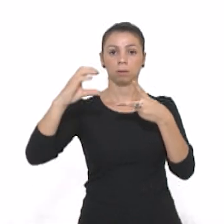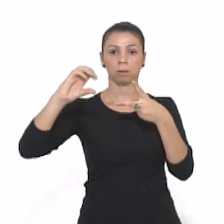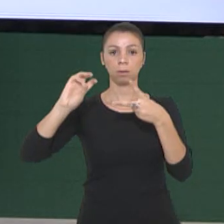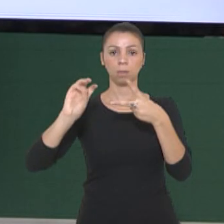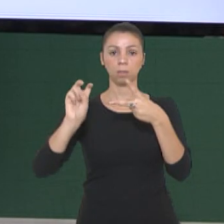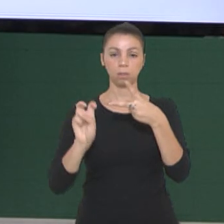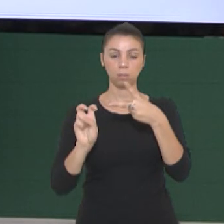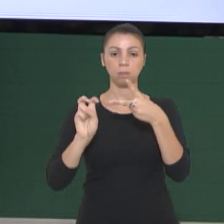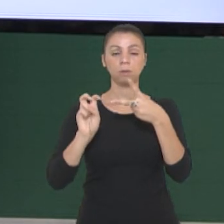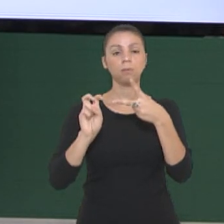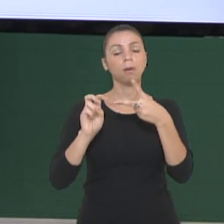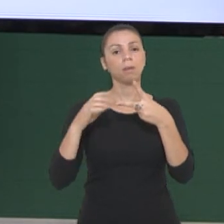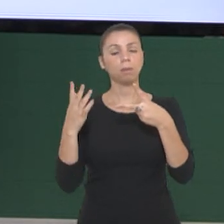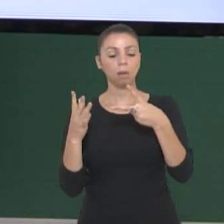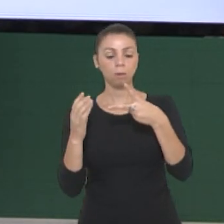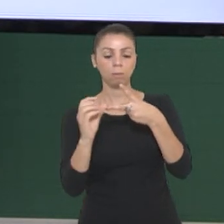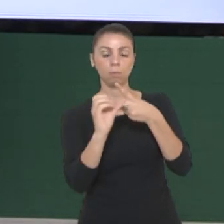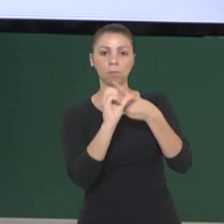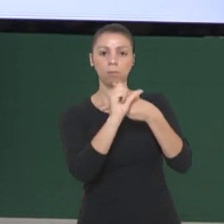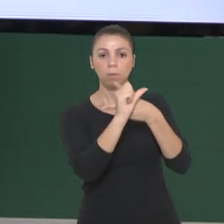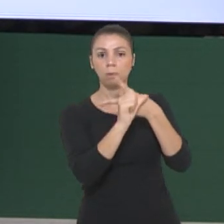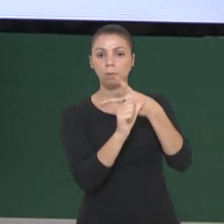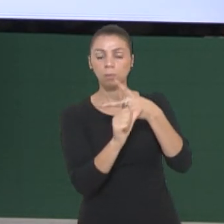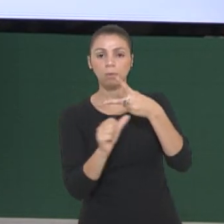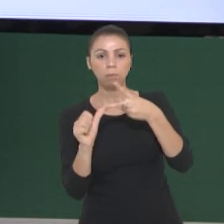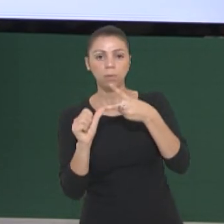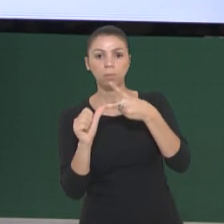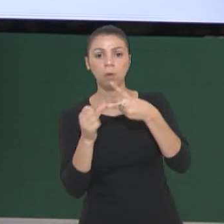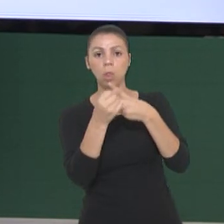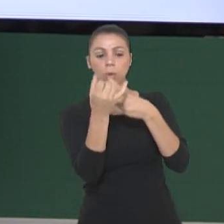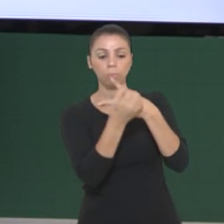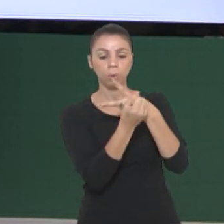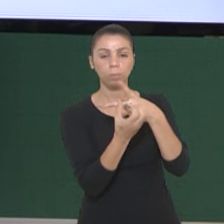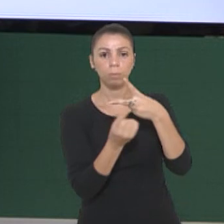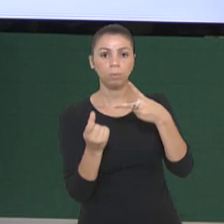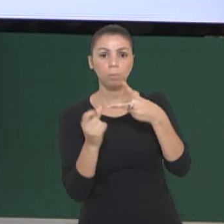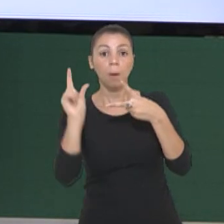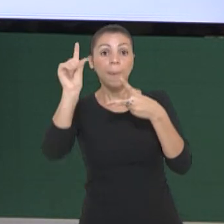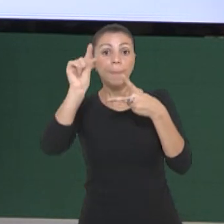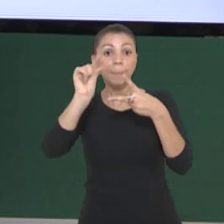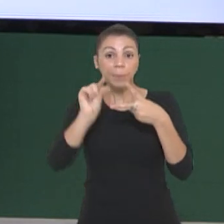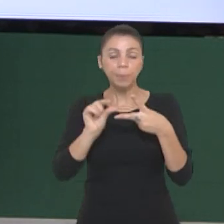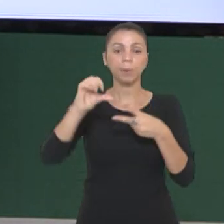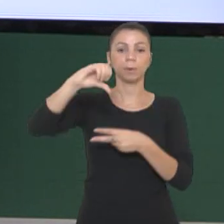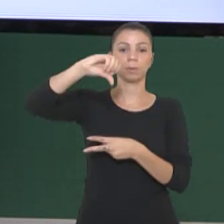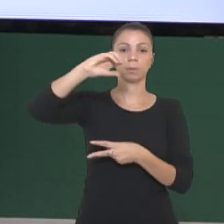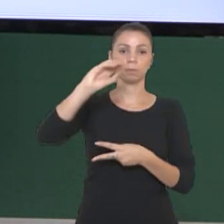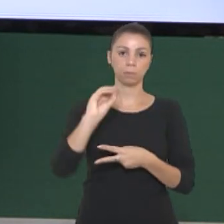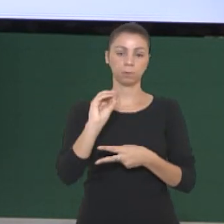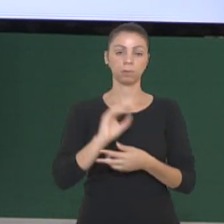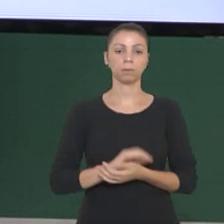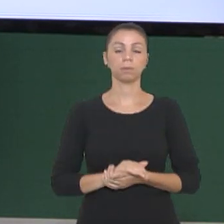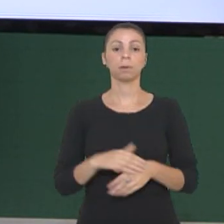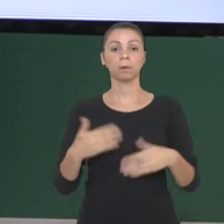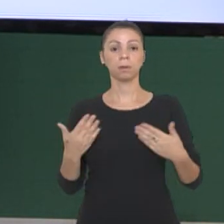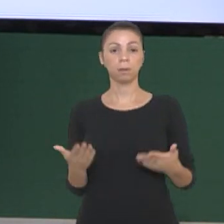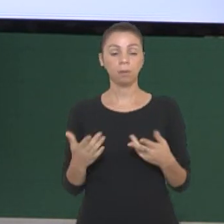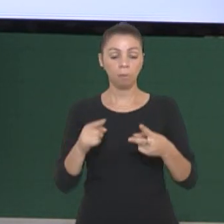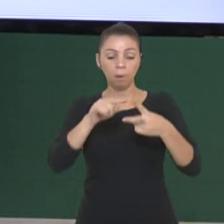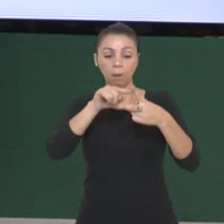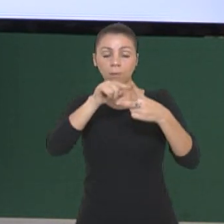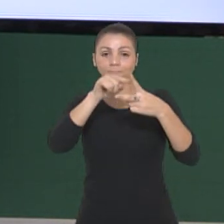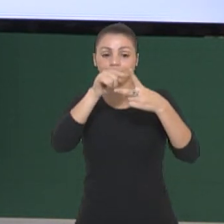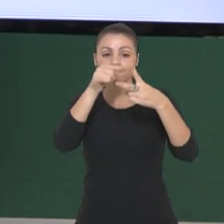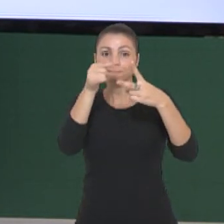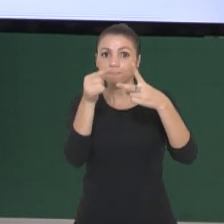vejam, os 3 ângulos do triângulo são menores que 90 graus. Então, ele é um